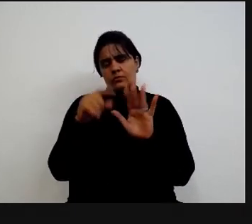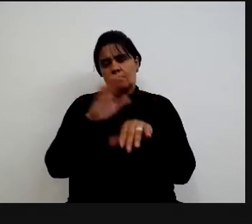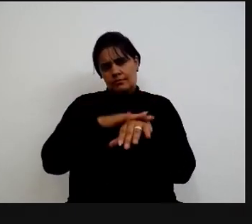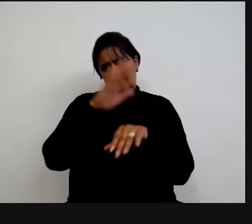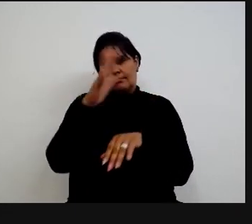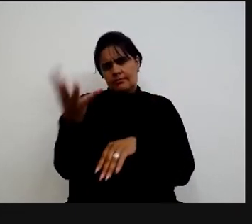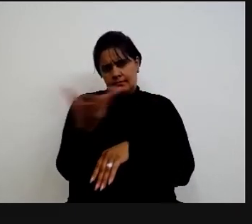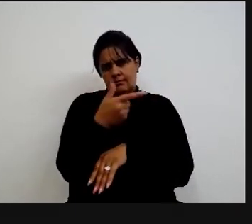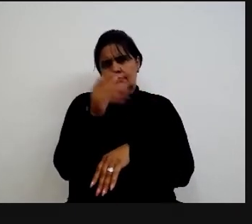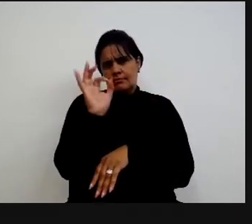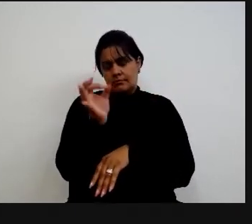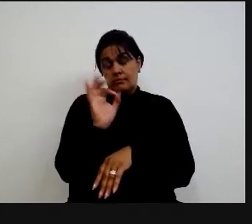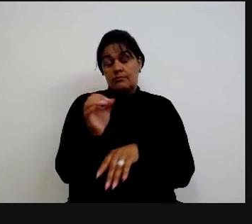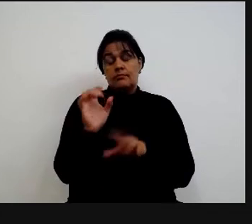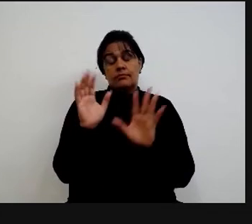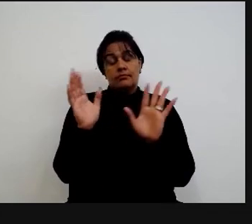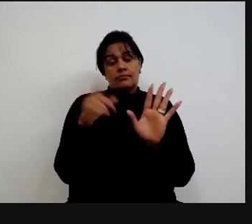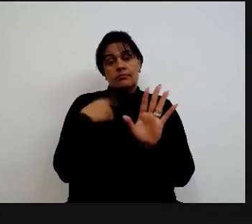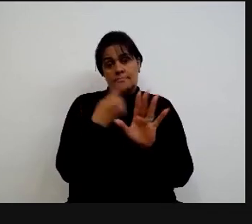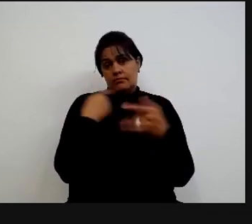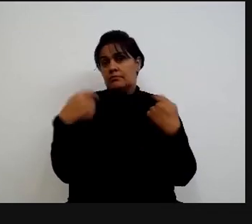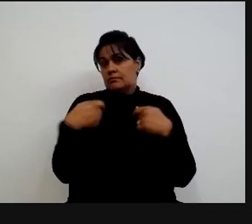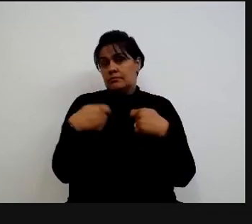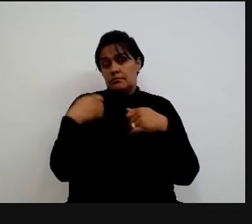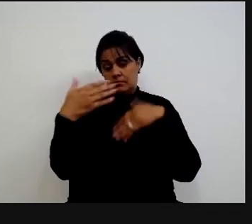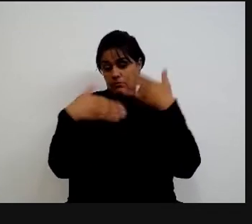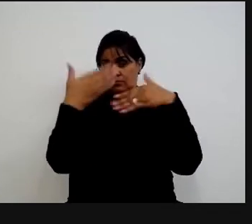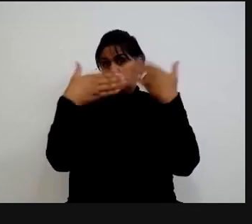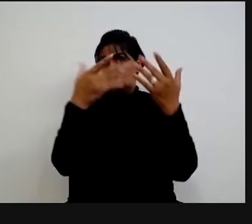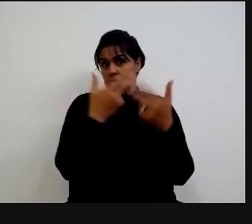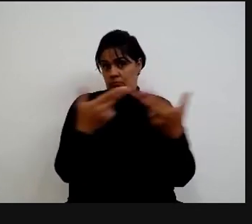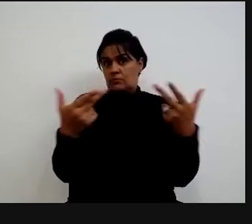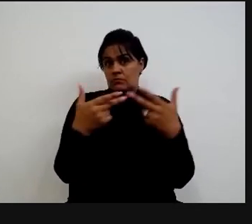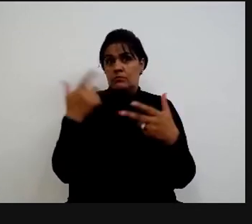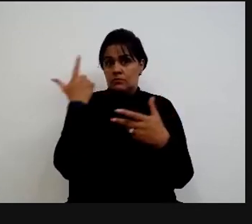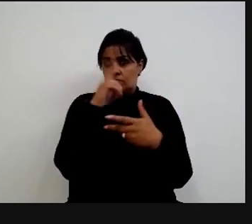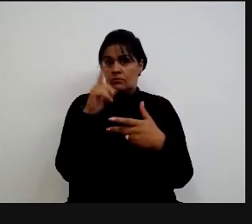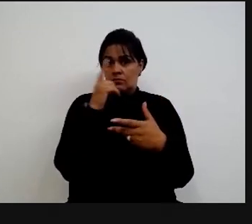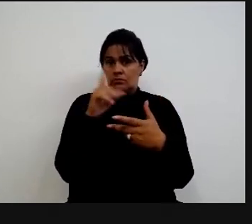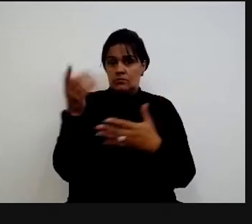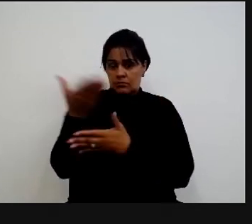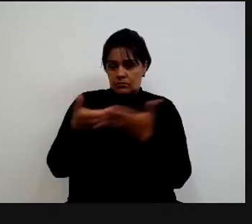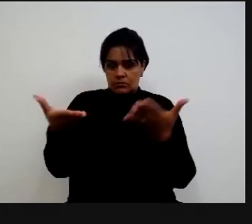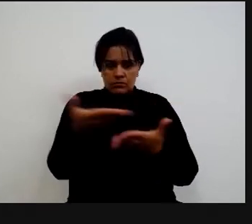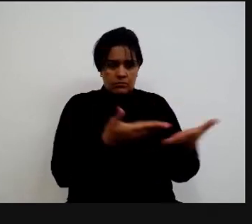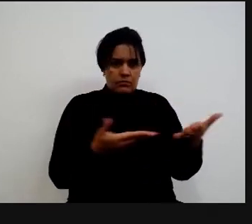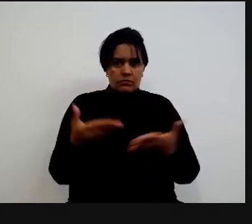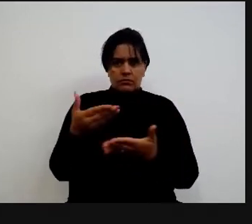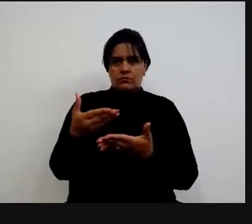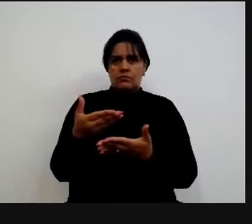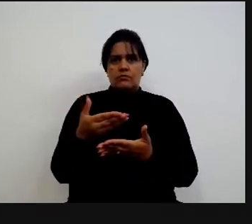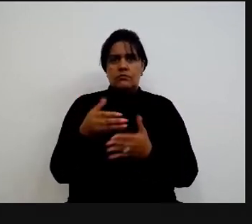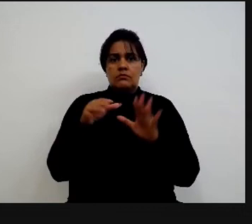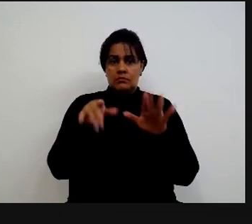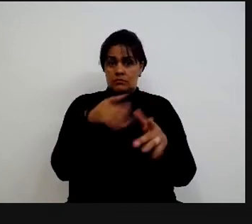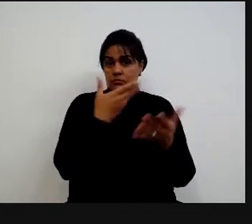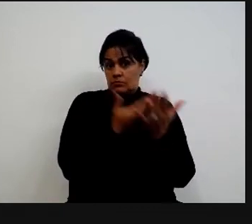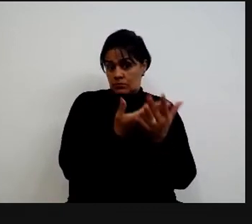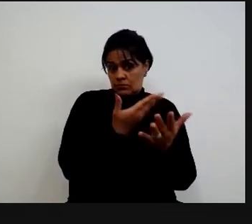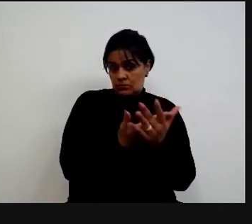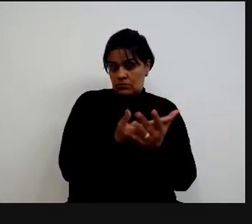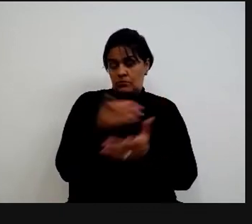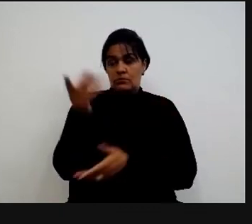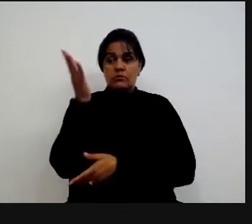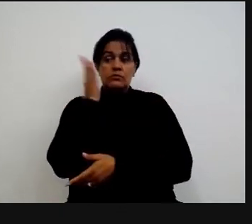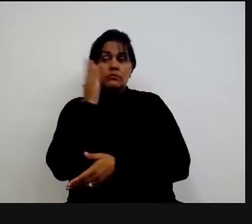elaborada, e a ideia é que a gente sempre aprimore esses recursos para a gente ter uma jornada integrativa, do empregado. Ele não só ele estude, mas ele